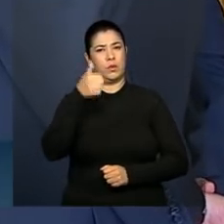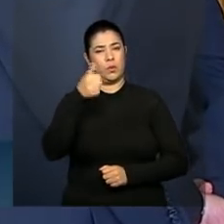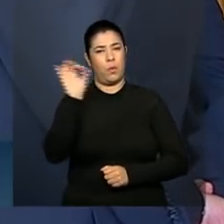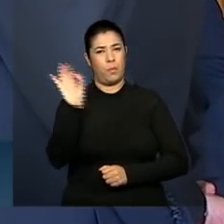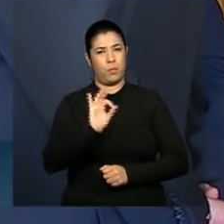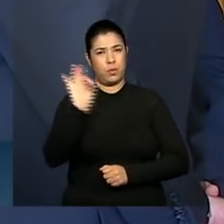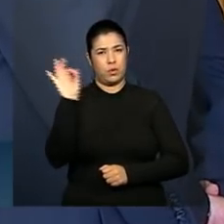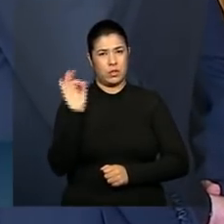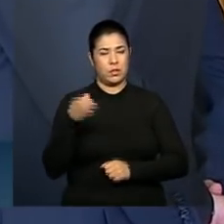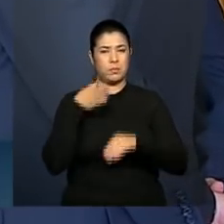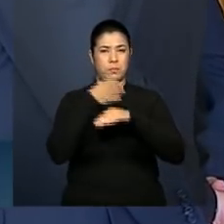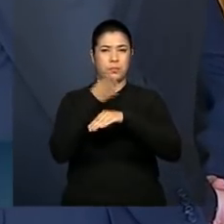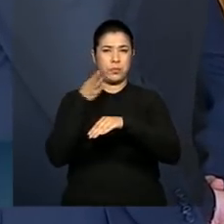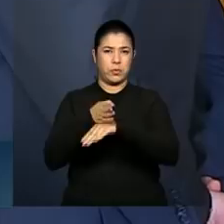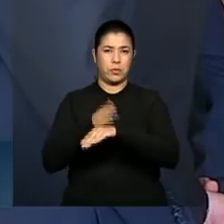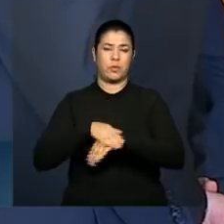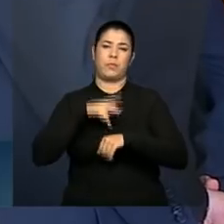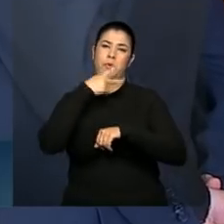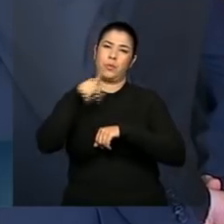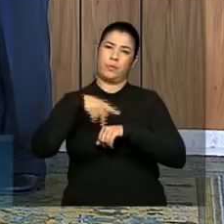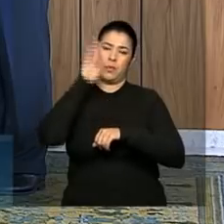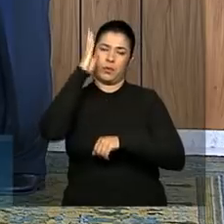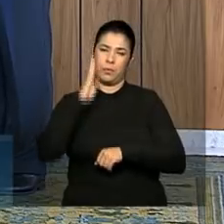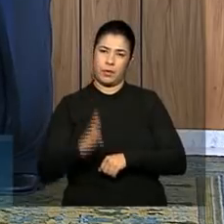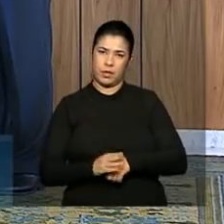exterior brasileiro em 2013.